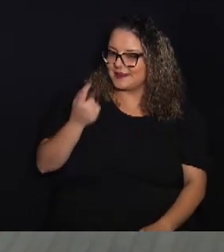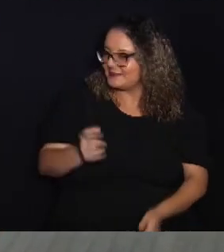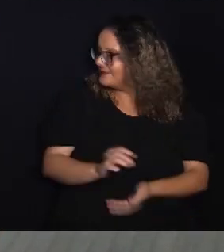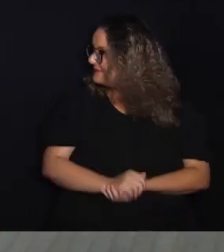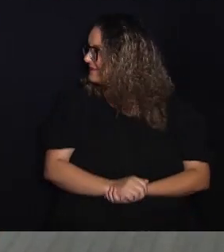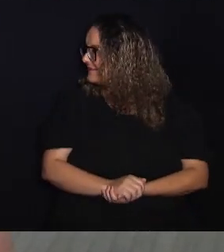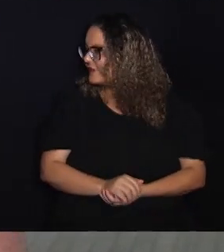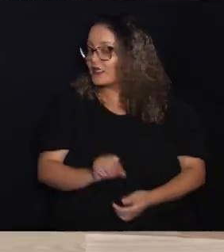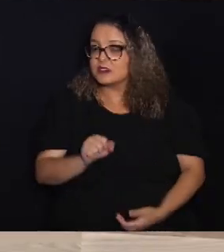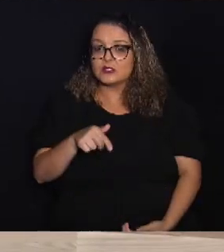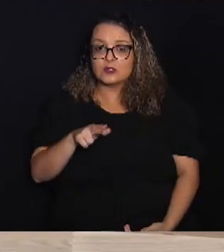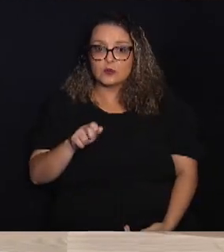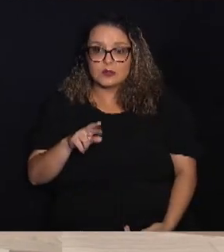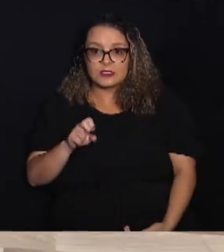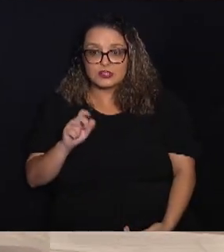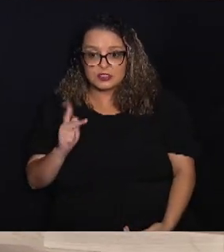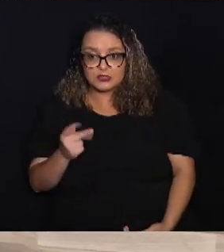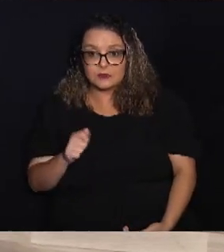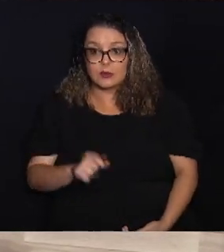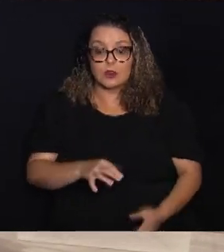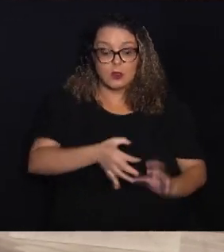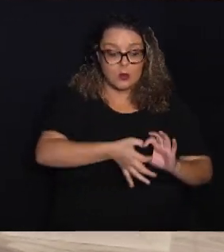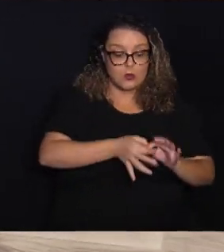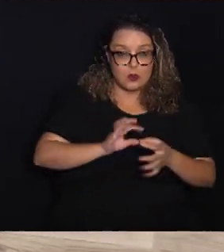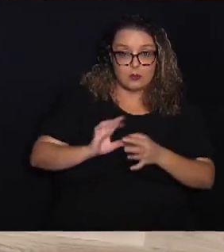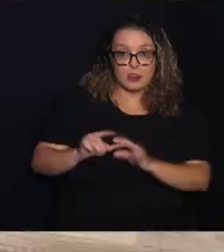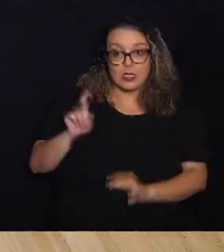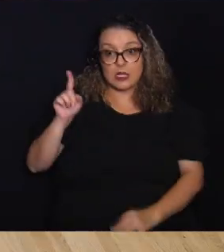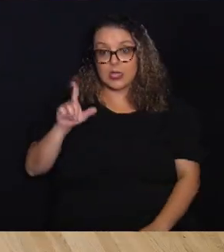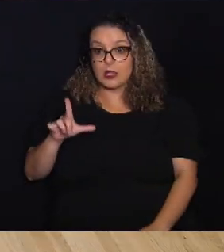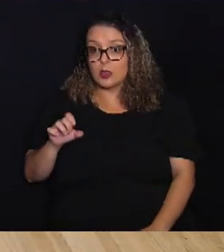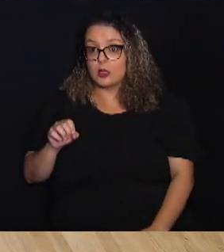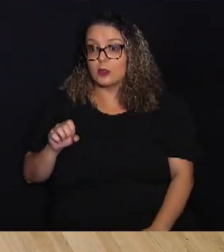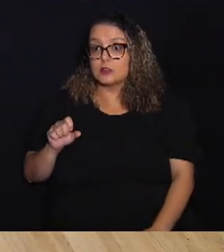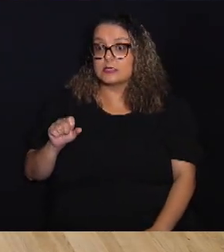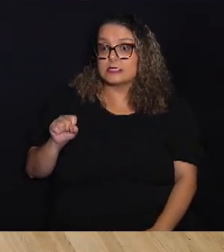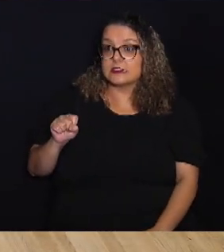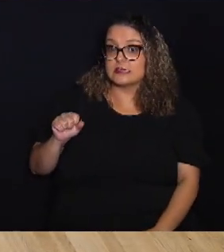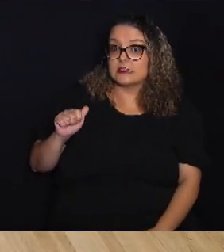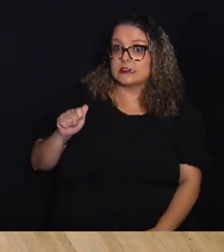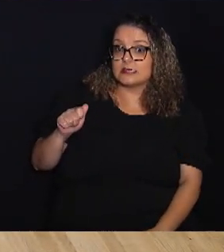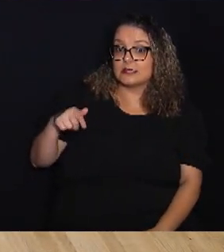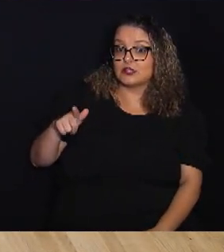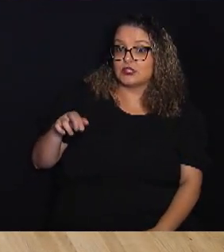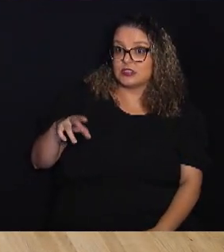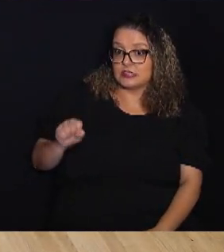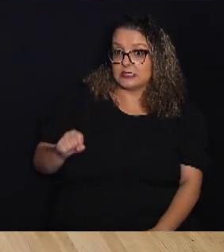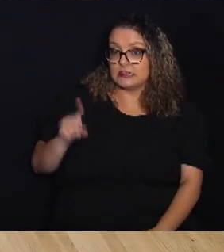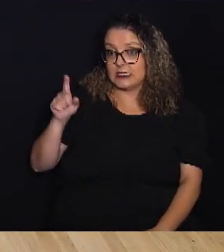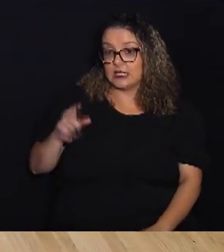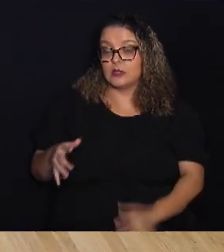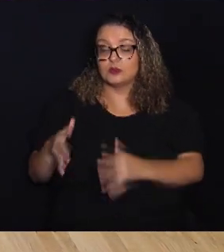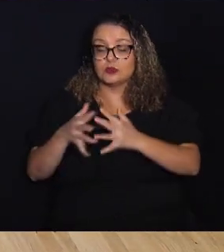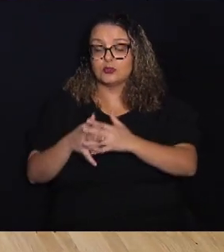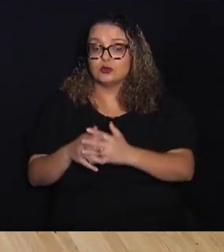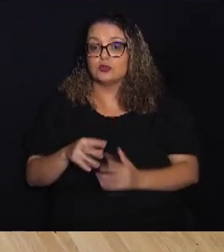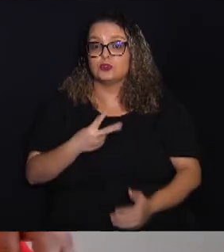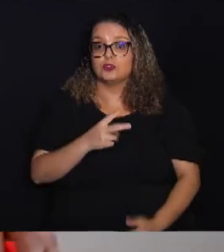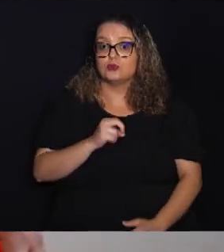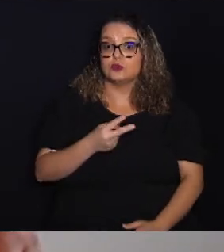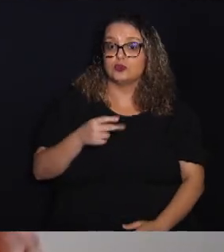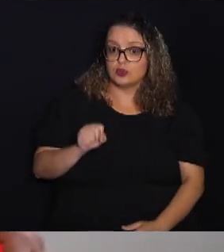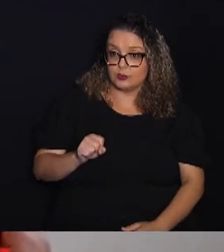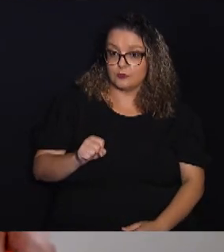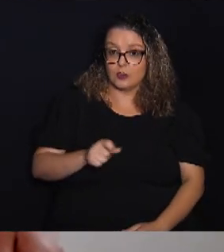curiosidades, vamos conferir. O squash vai fazer sua estreia nas Olimpíadas de Los Angeles, nos Estados Unidos, em 2028.